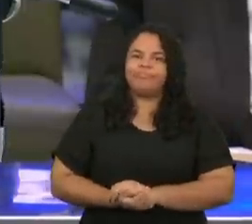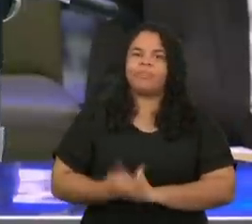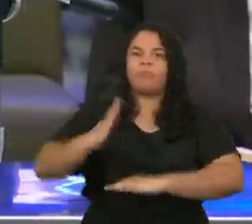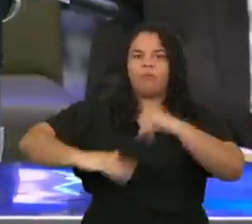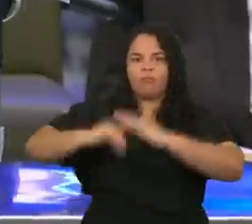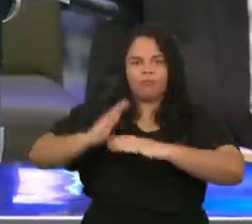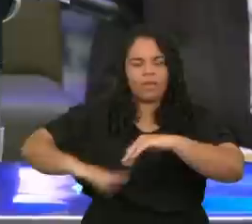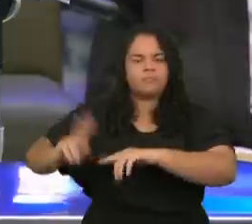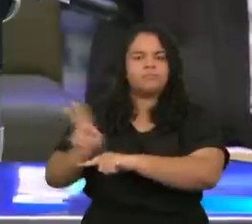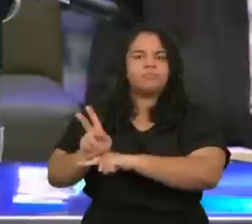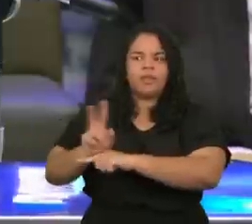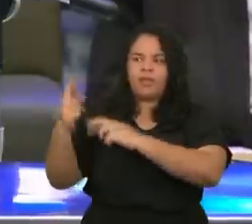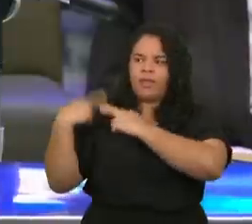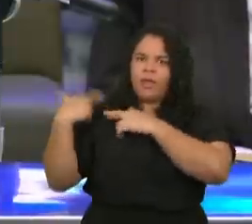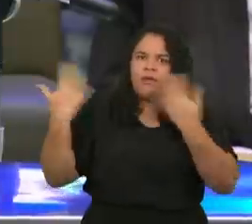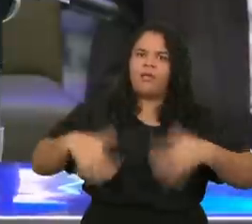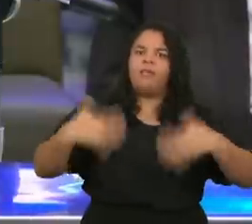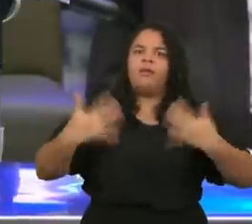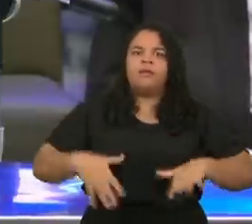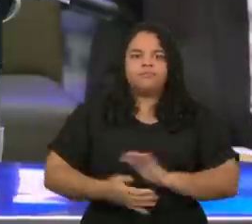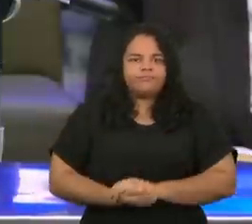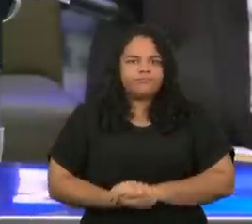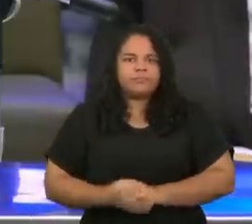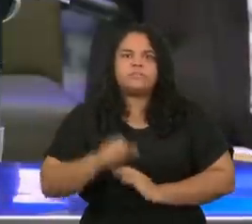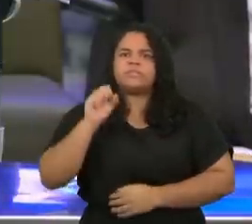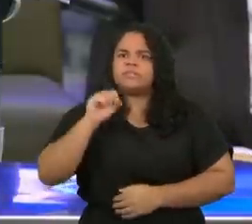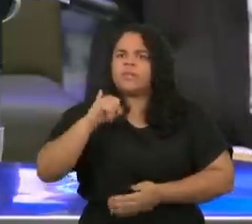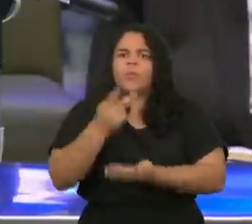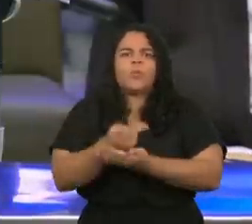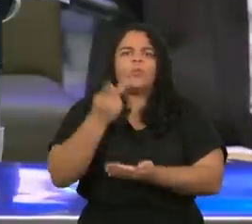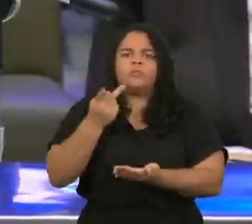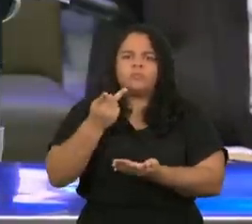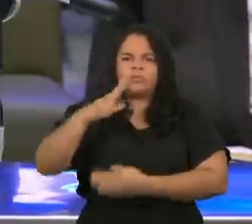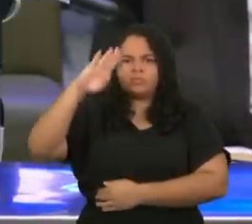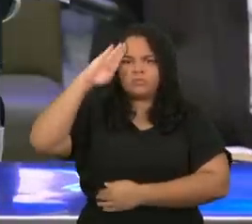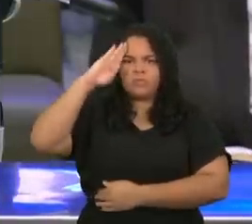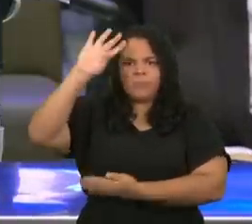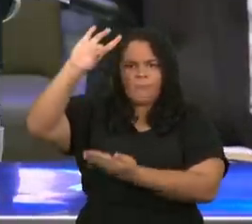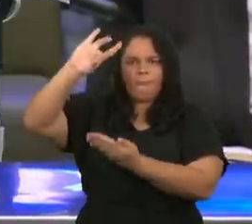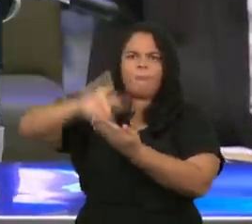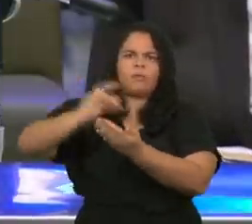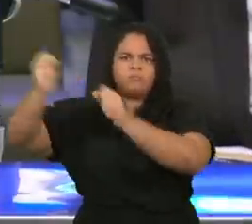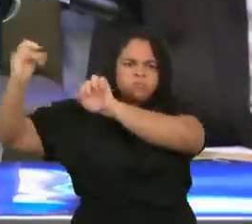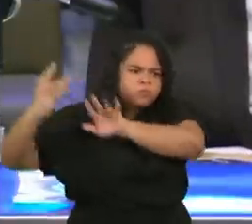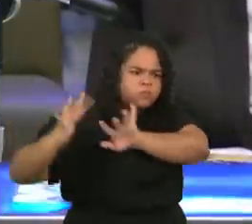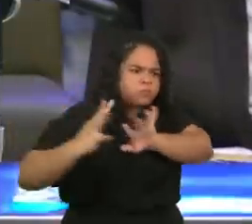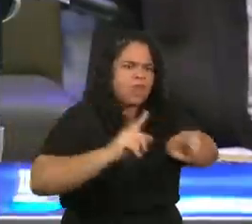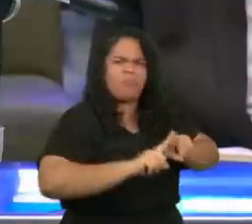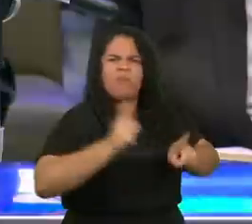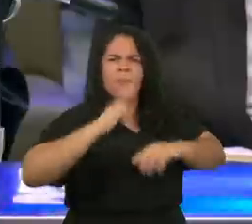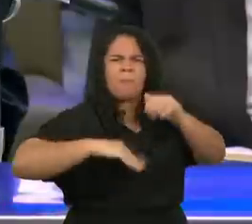que se a cidade fosse atacada sem ser avisada eles deveriam ser